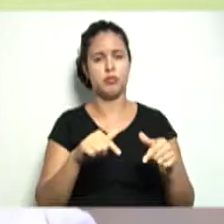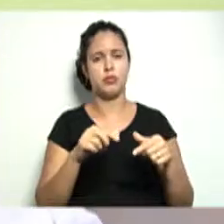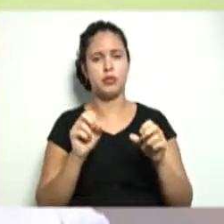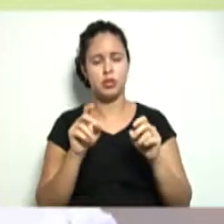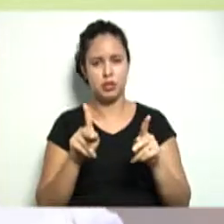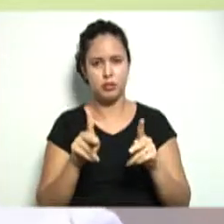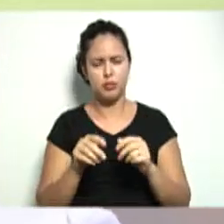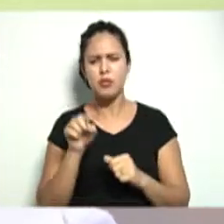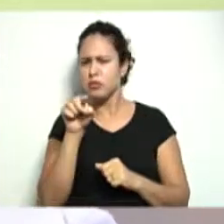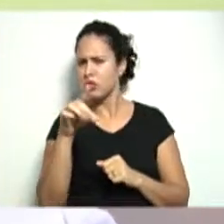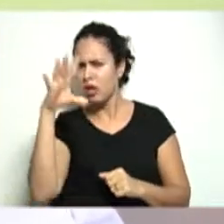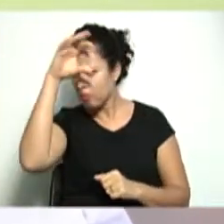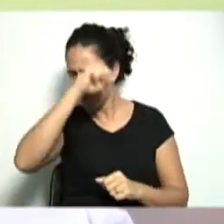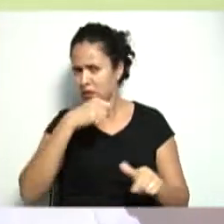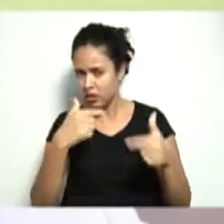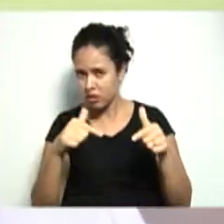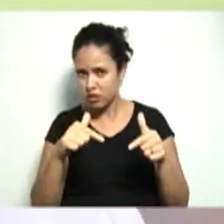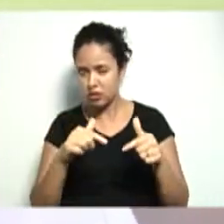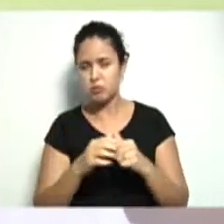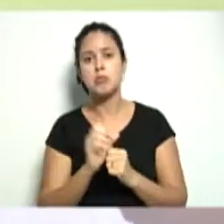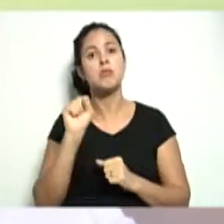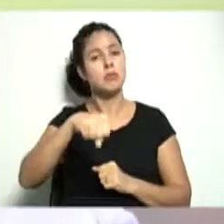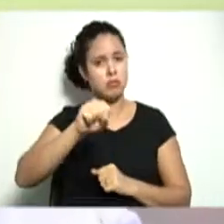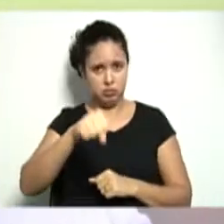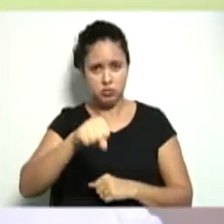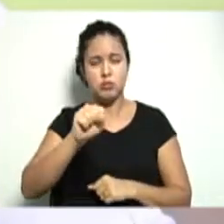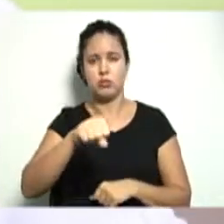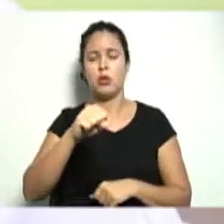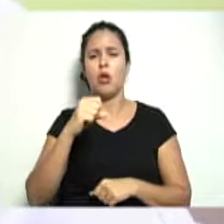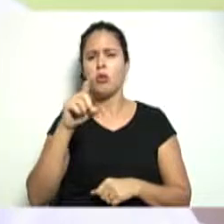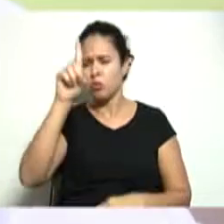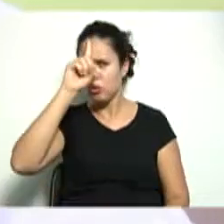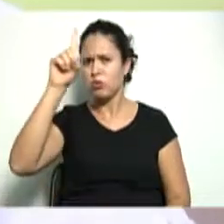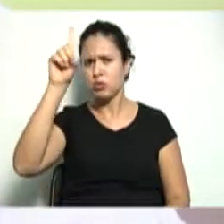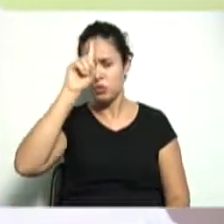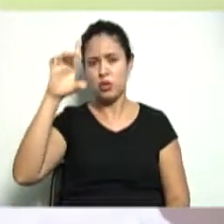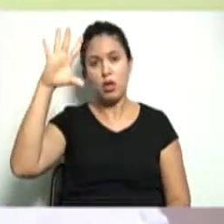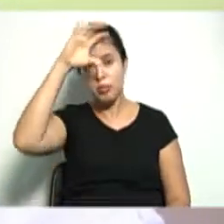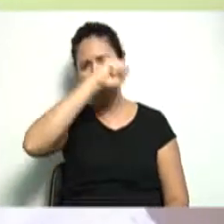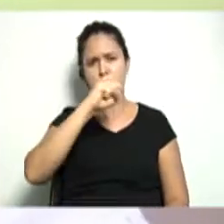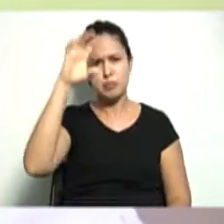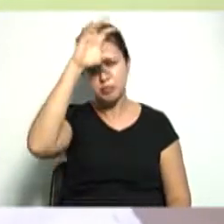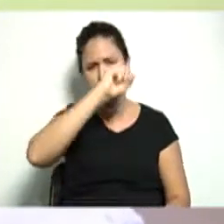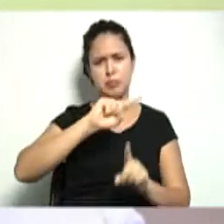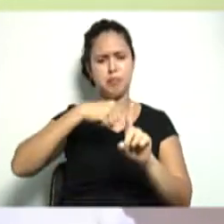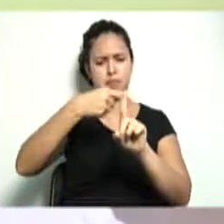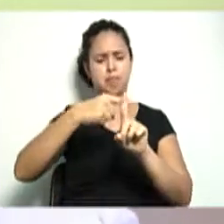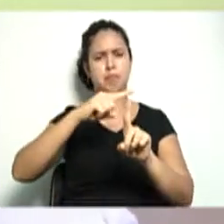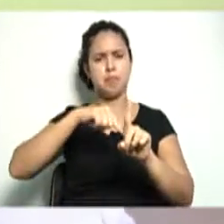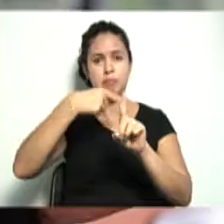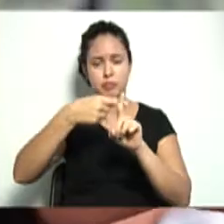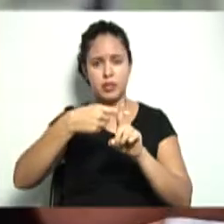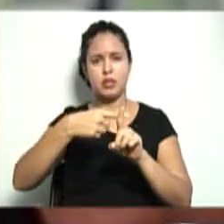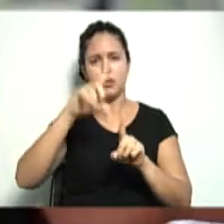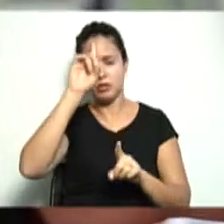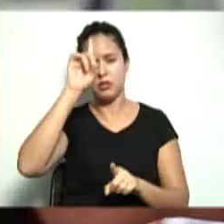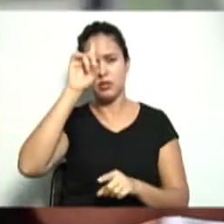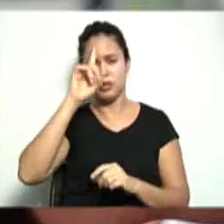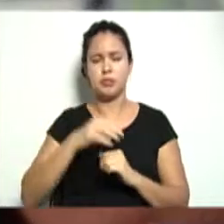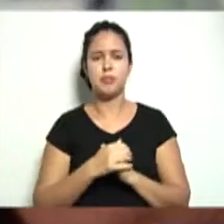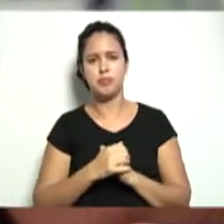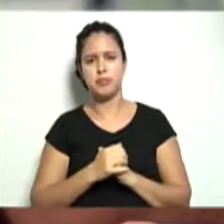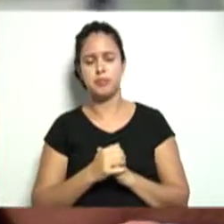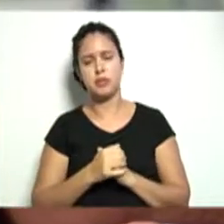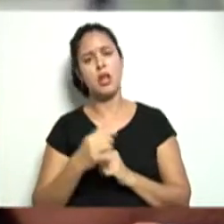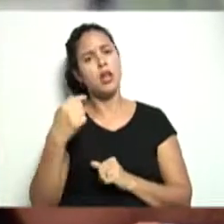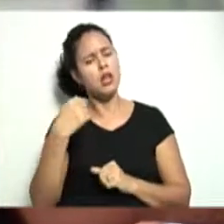Você aprende com o seu trabalho? Com certeza. Todos os dias a gente aprende mais e mais, cada dia mais.